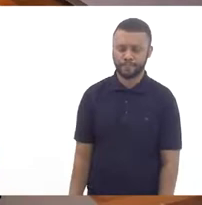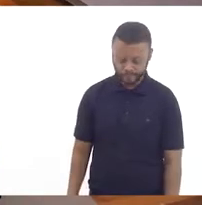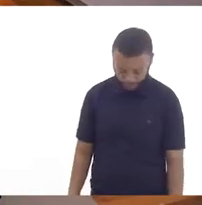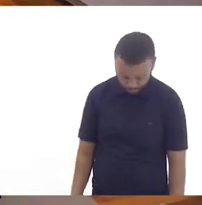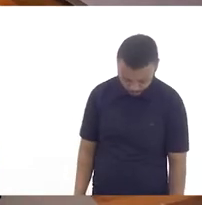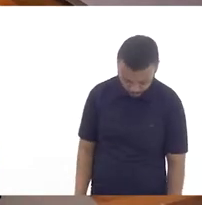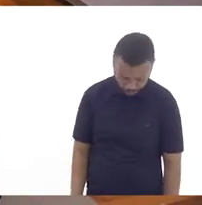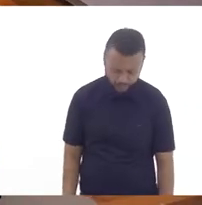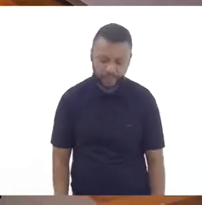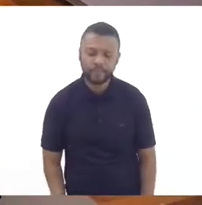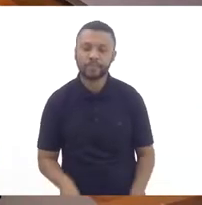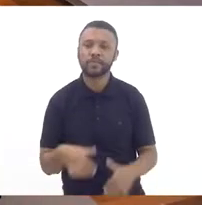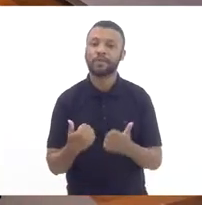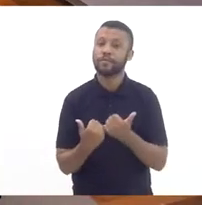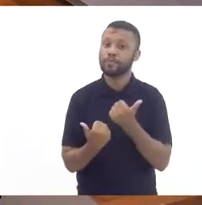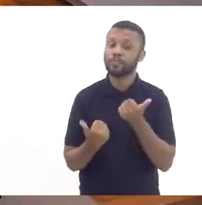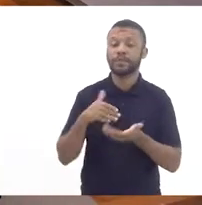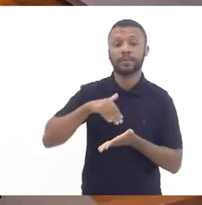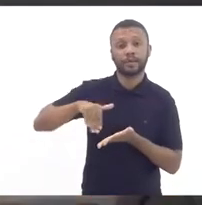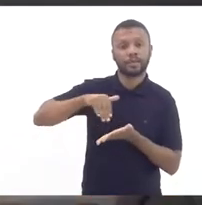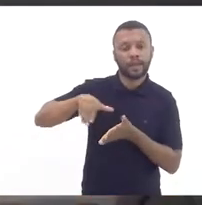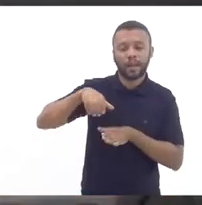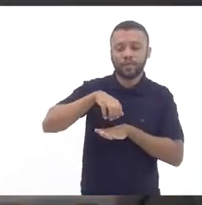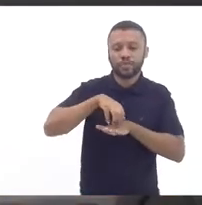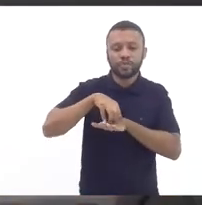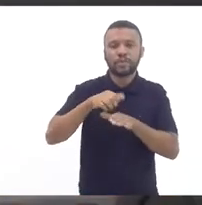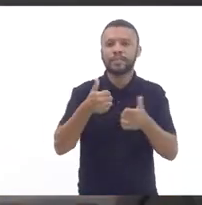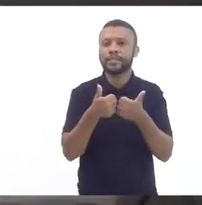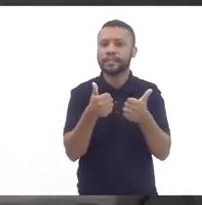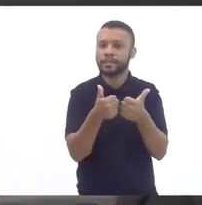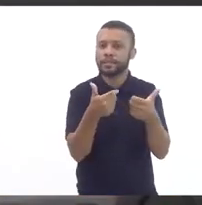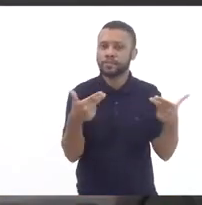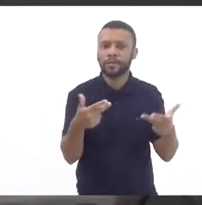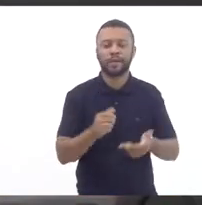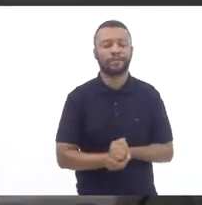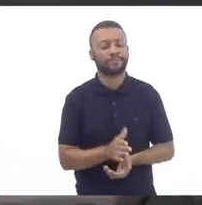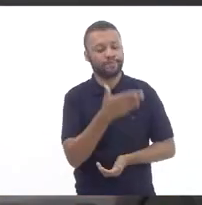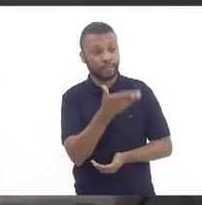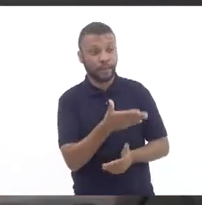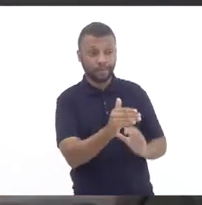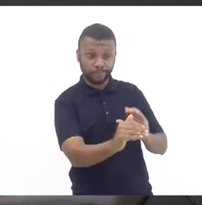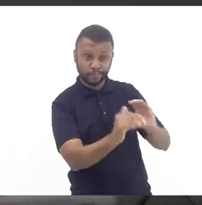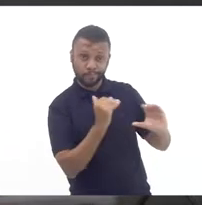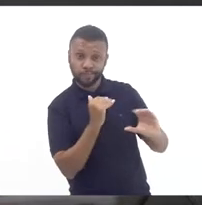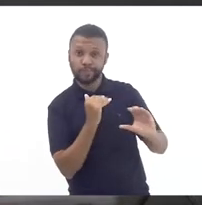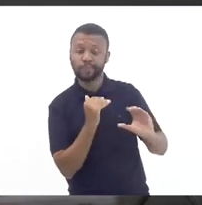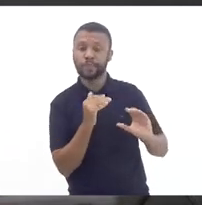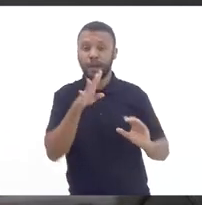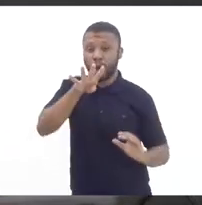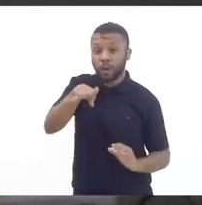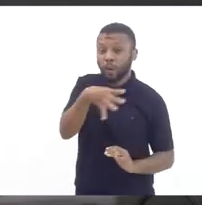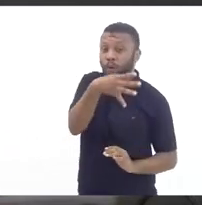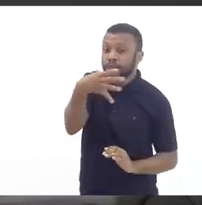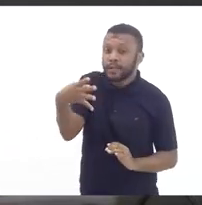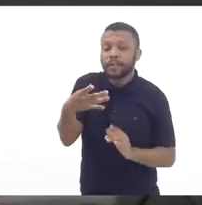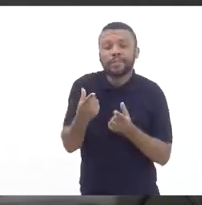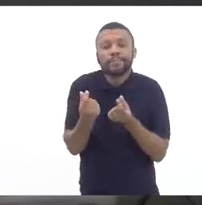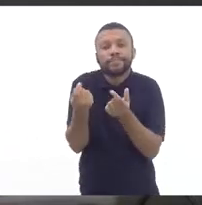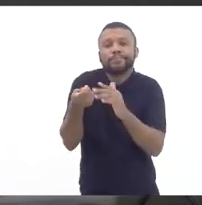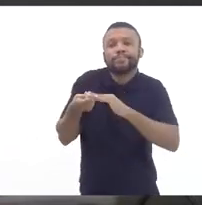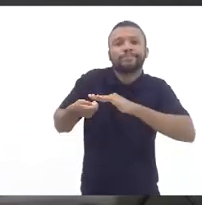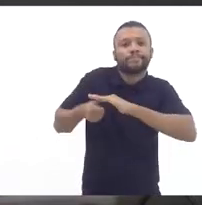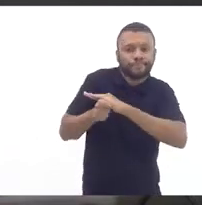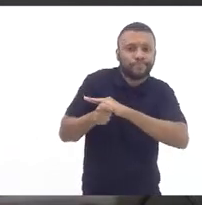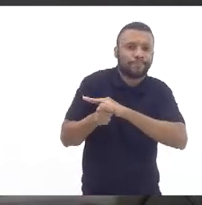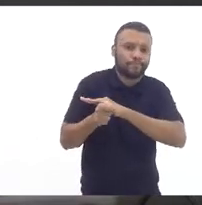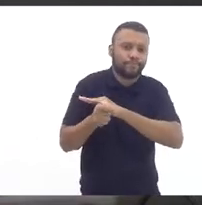Senhor secretário de Transportes, os senhores nos forneceram os quadros de investimento que está